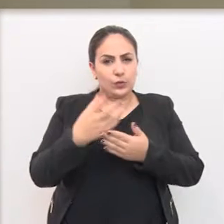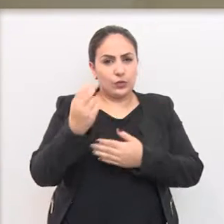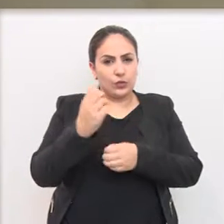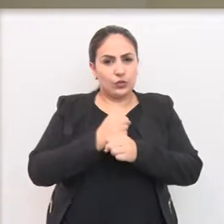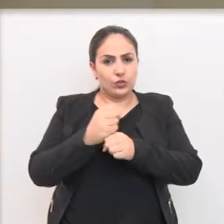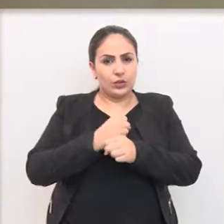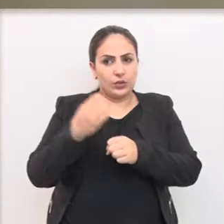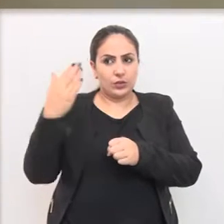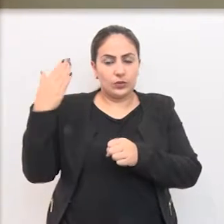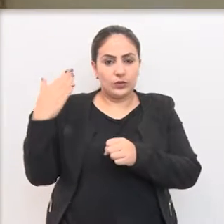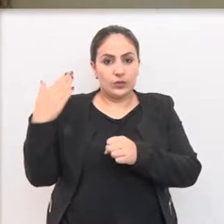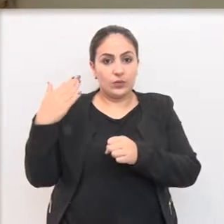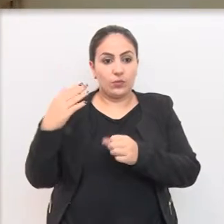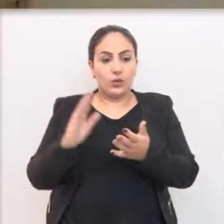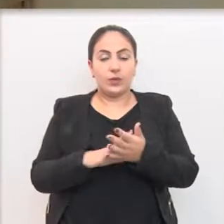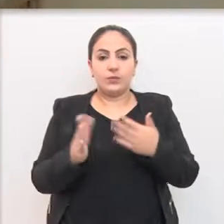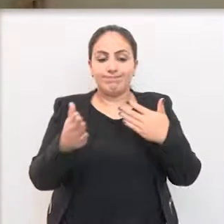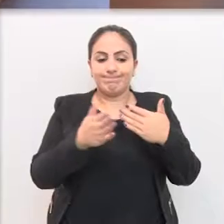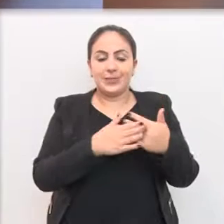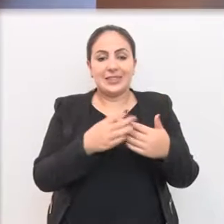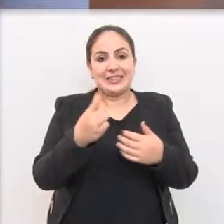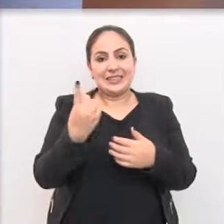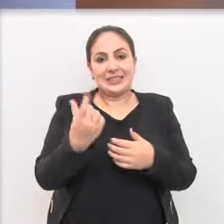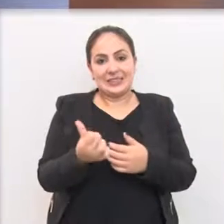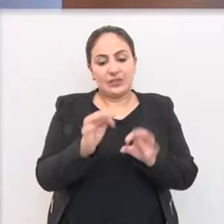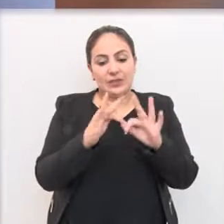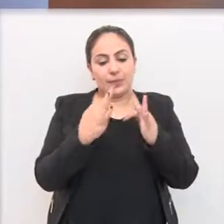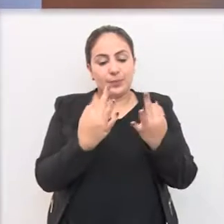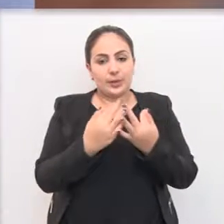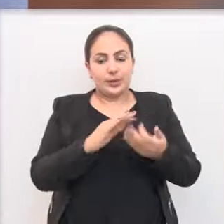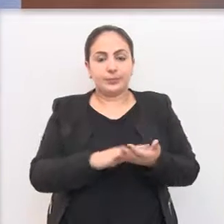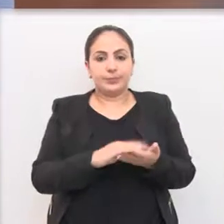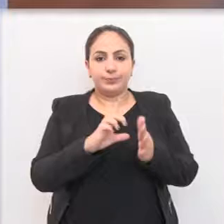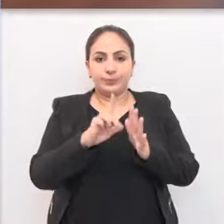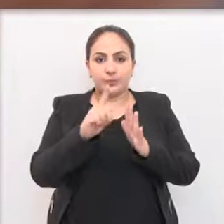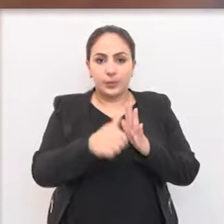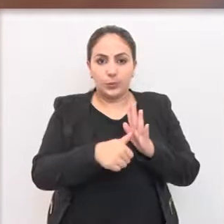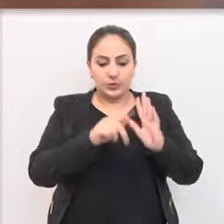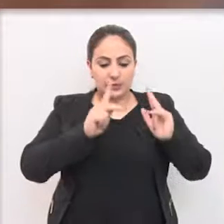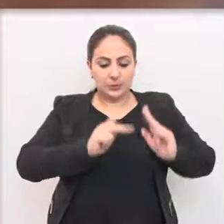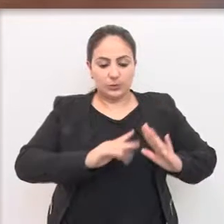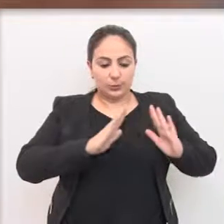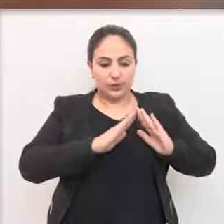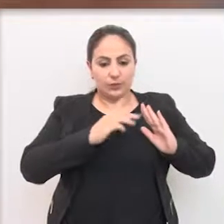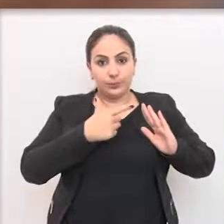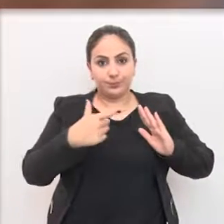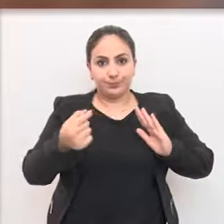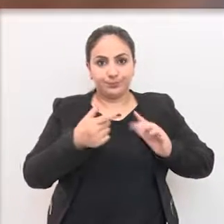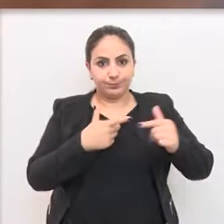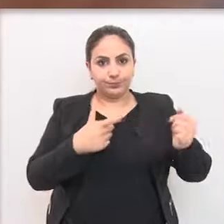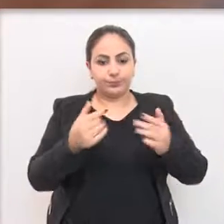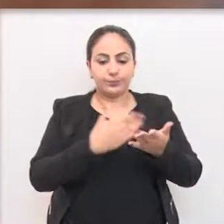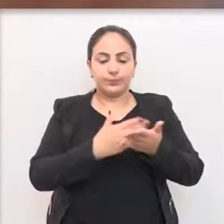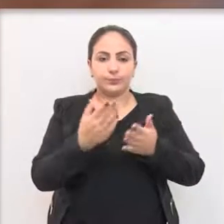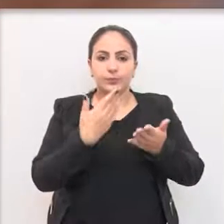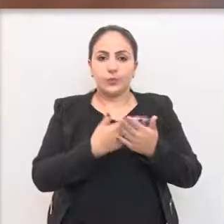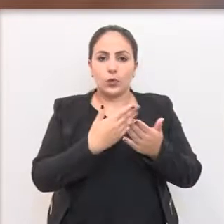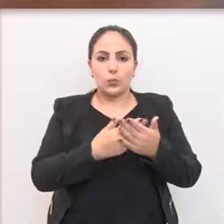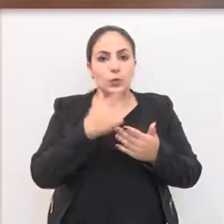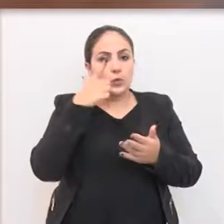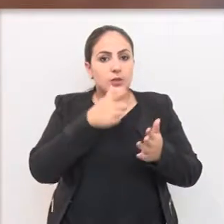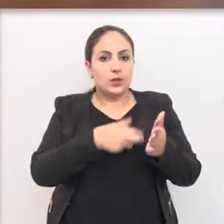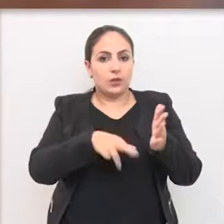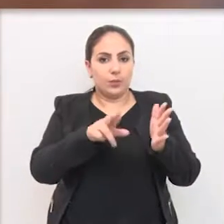20 anos, foi interrompido para 16 famílias. Após a saída dos moradores, se iniciou um estudo